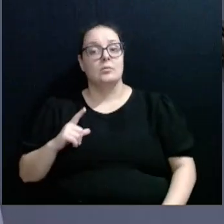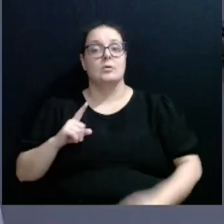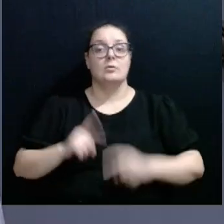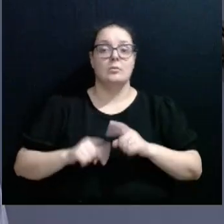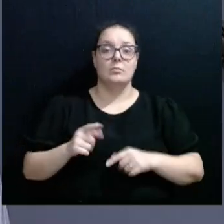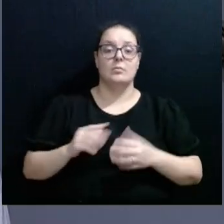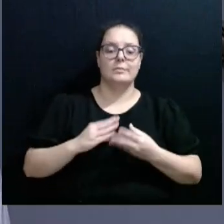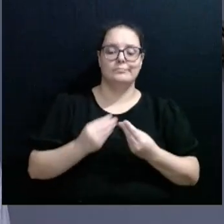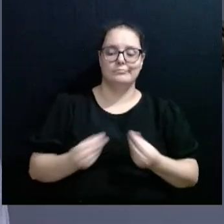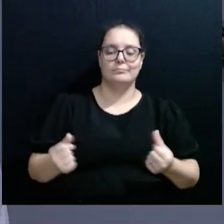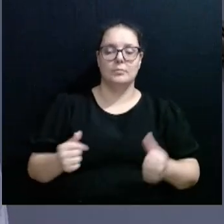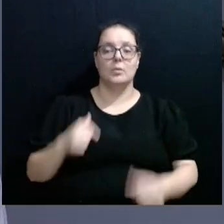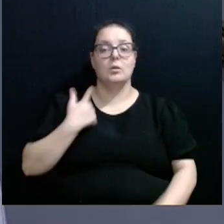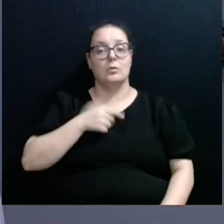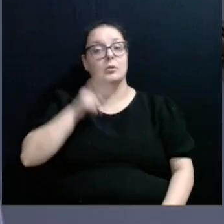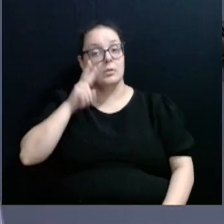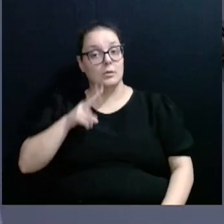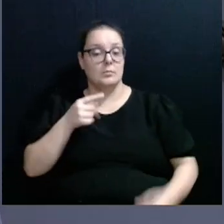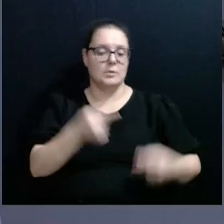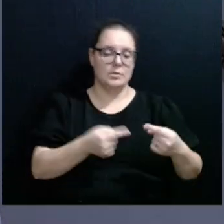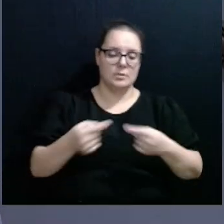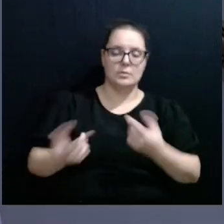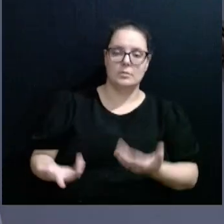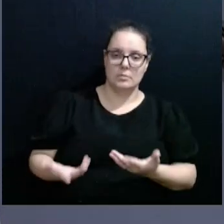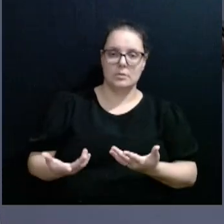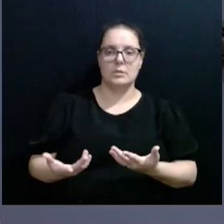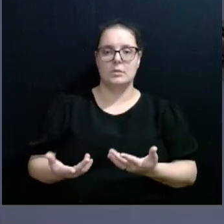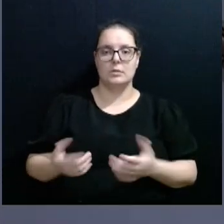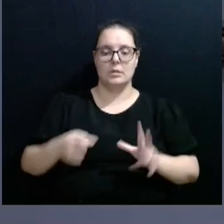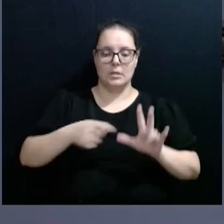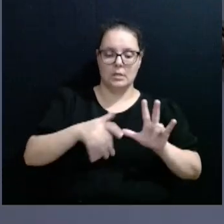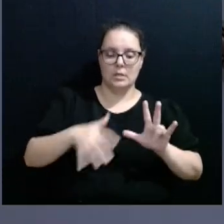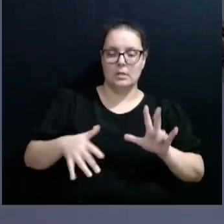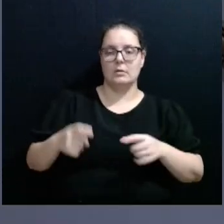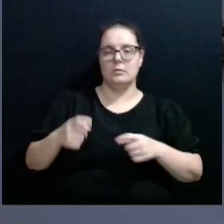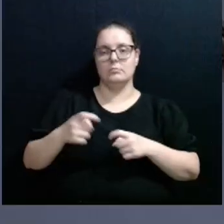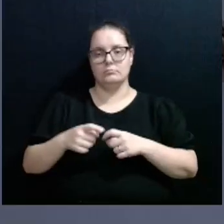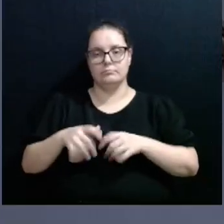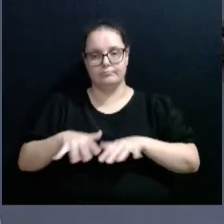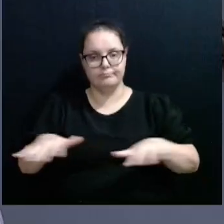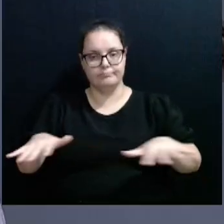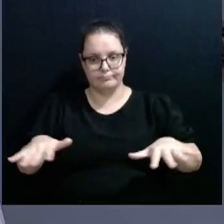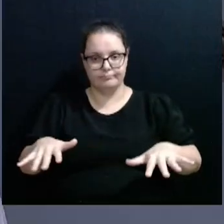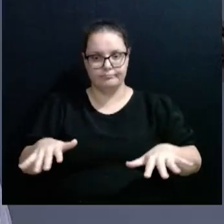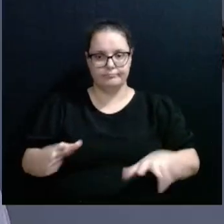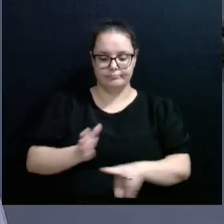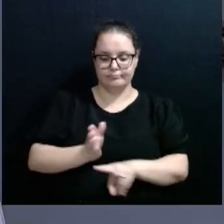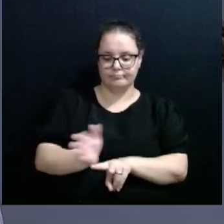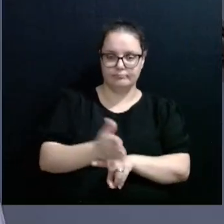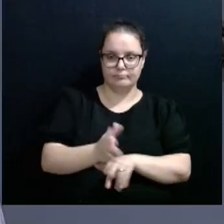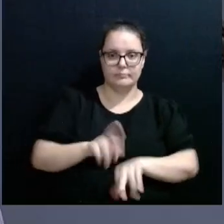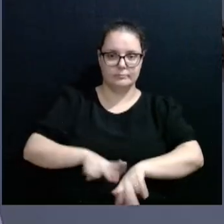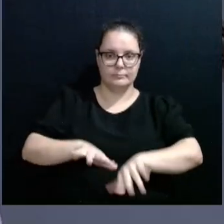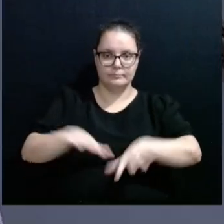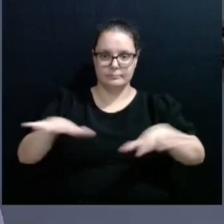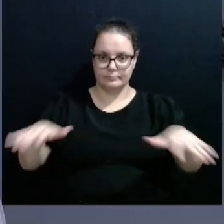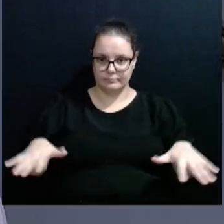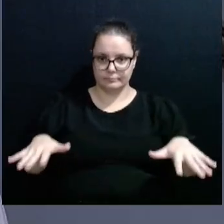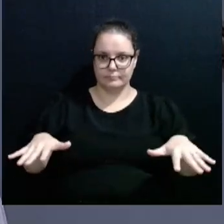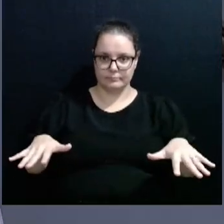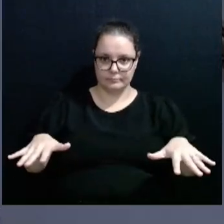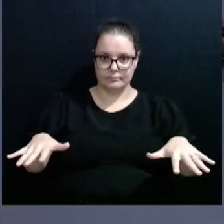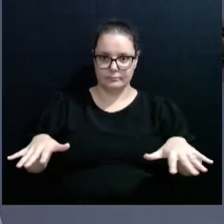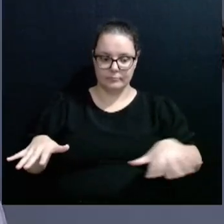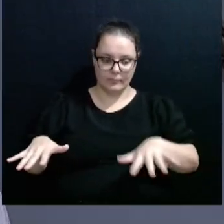vê que o debate da cannabis medicinal, ela está indo para dois caminhos muito distintos. Um, que é o do governo,